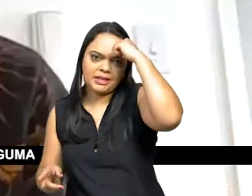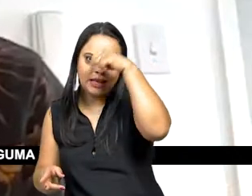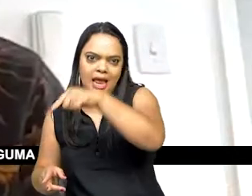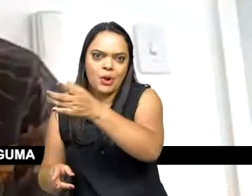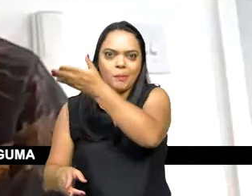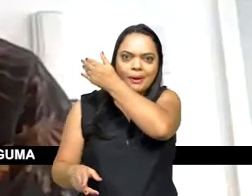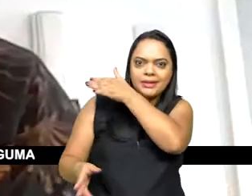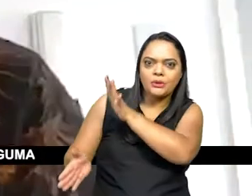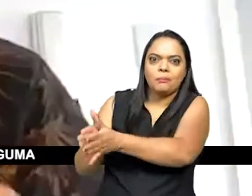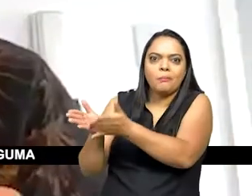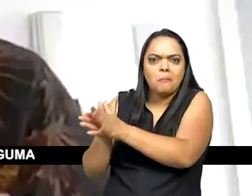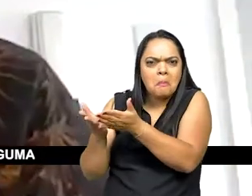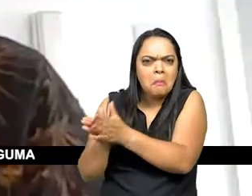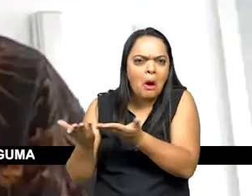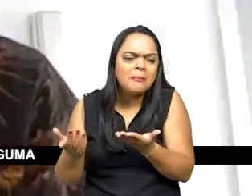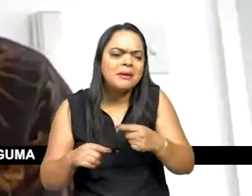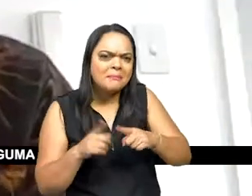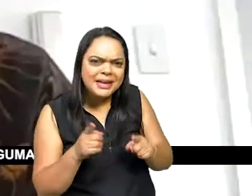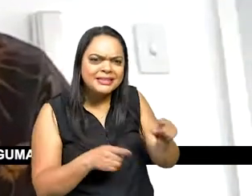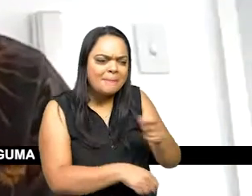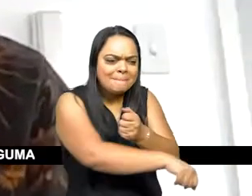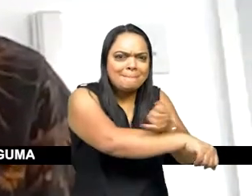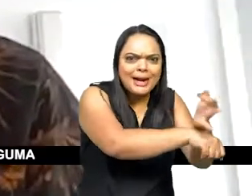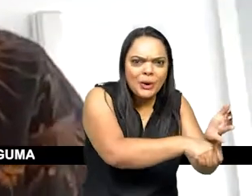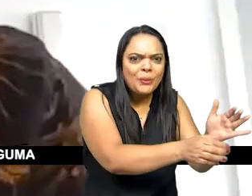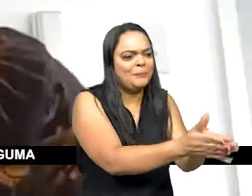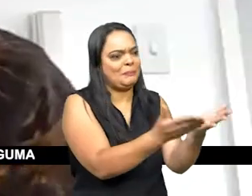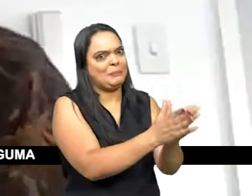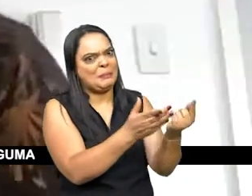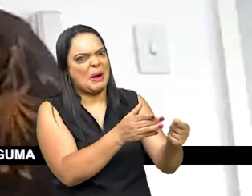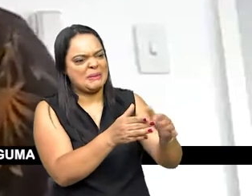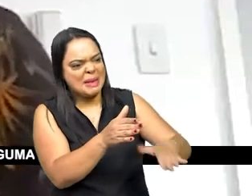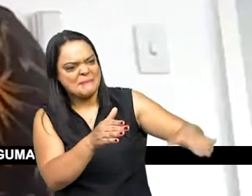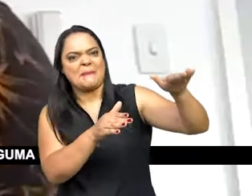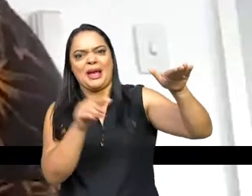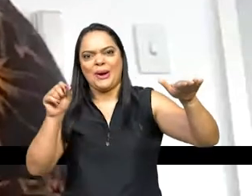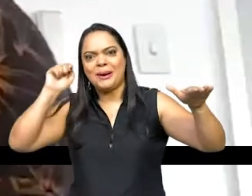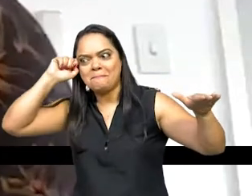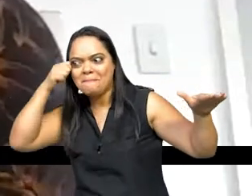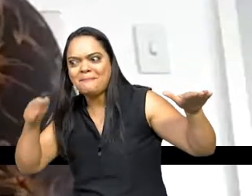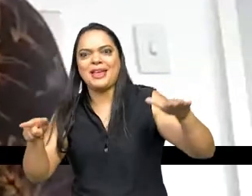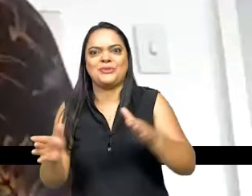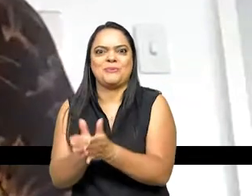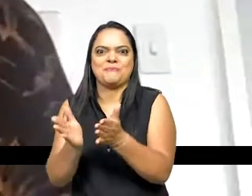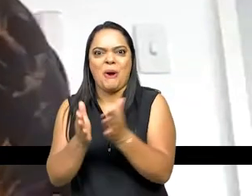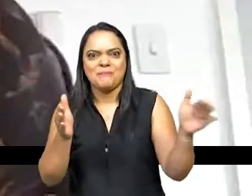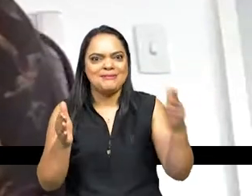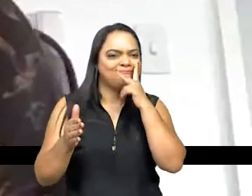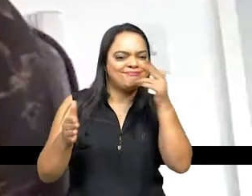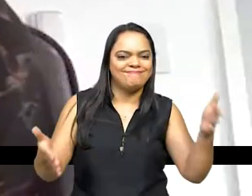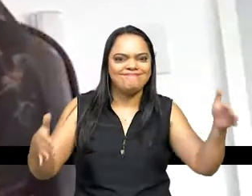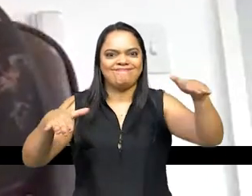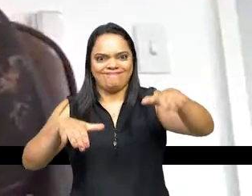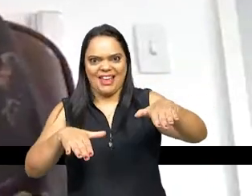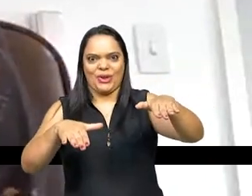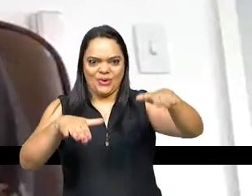lá, em condições de miséria, ainda assim, ser branco confere alguma vantagem, como tem apontado aí os